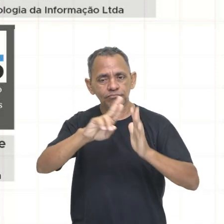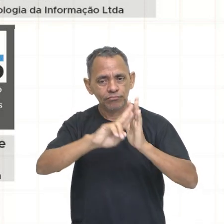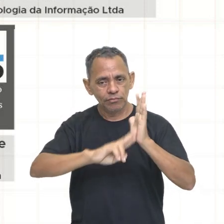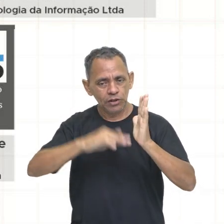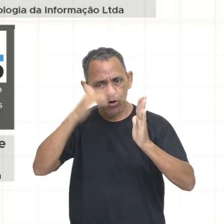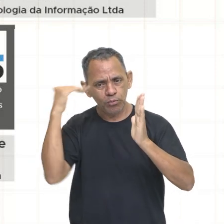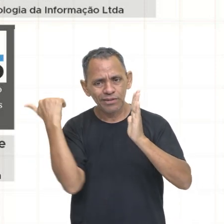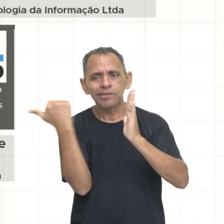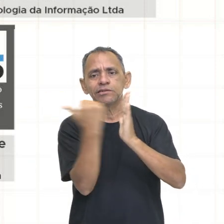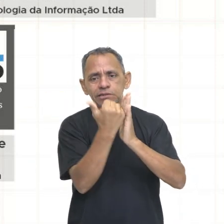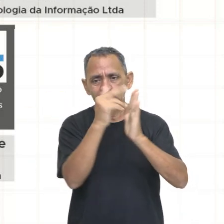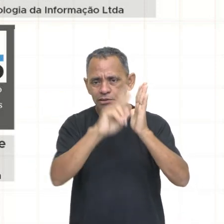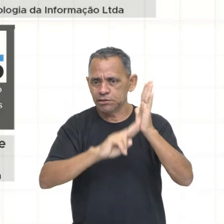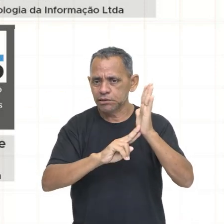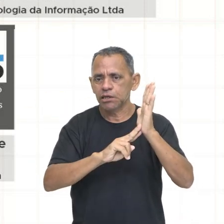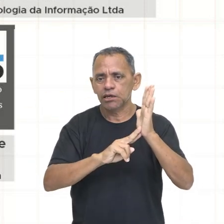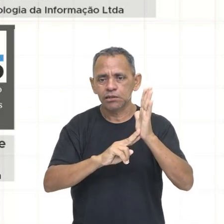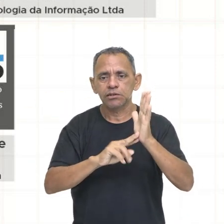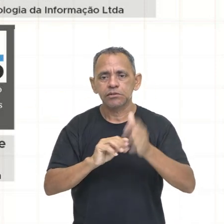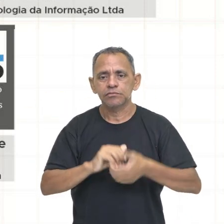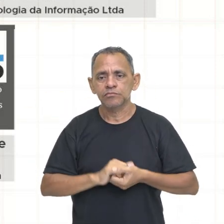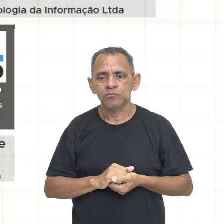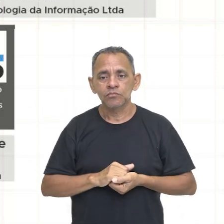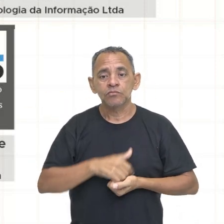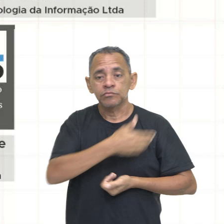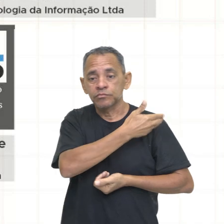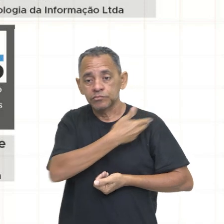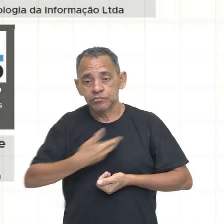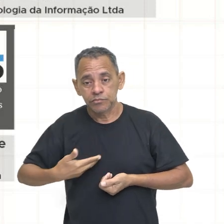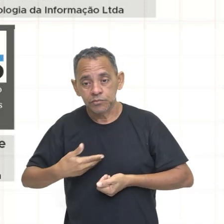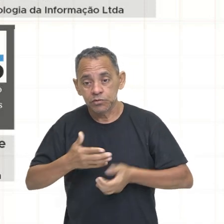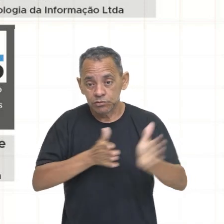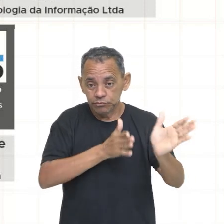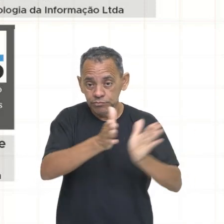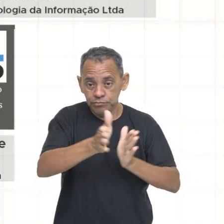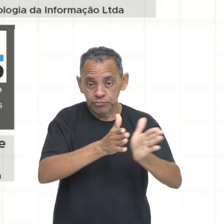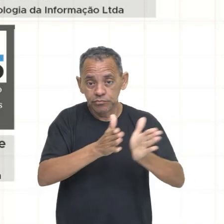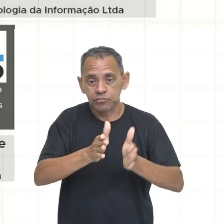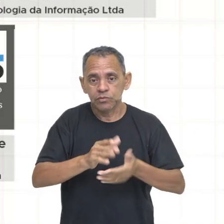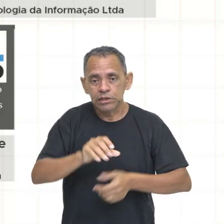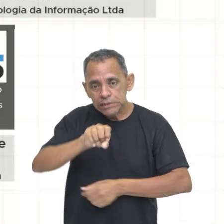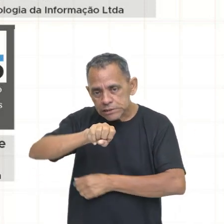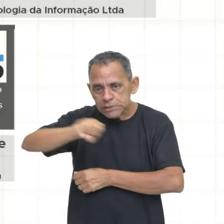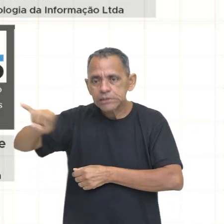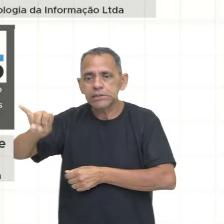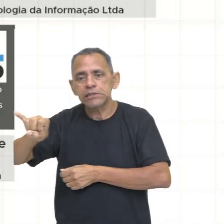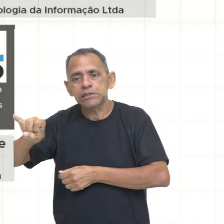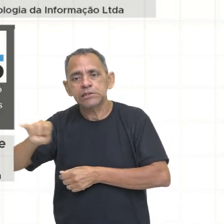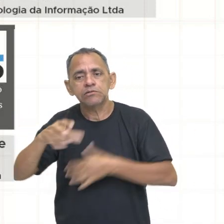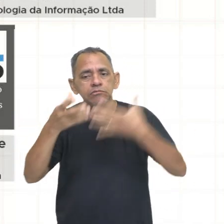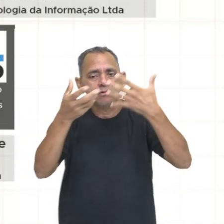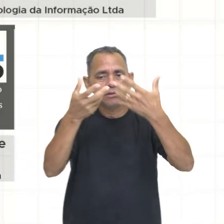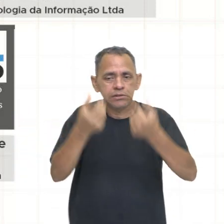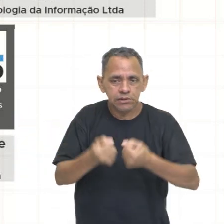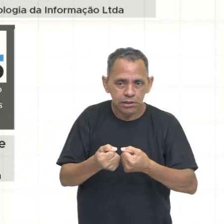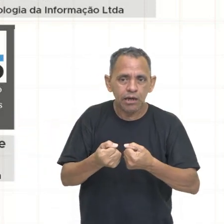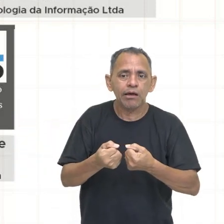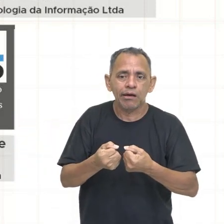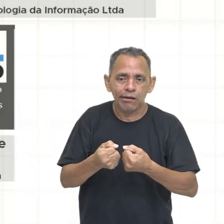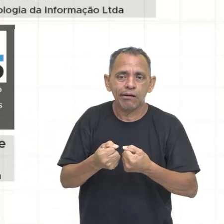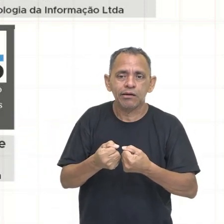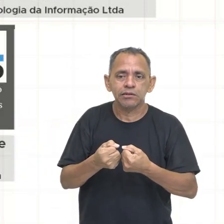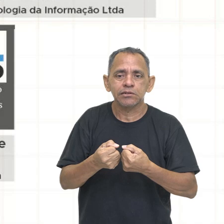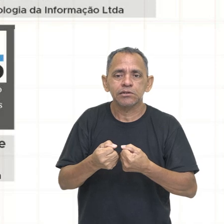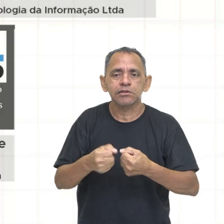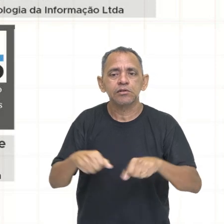estava sendo colocado naquele momento. Caso ele não amasse o território, deveria deixar o território brasileiro. Era isso